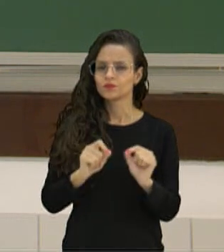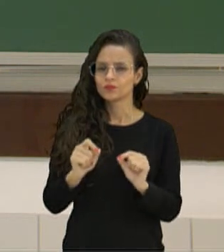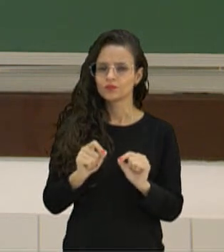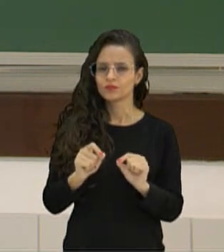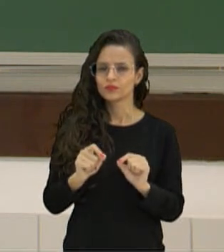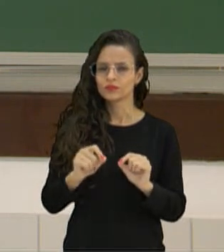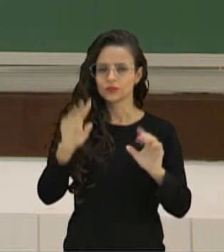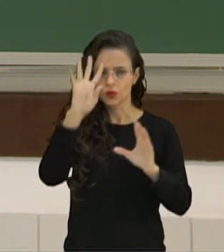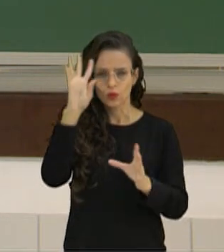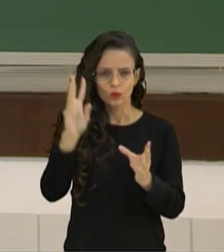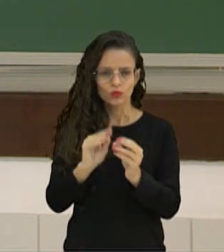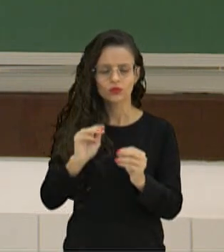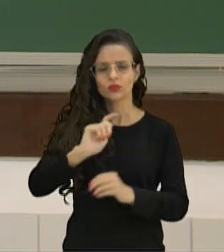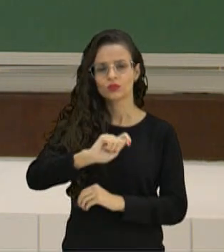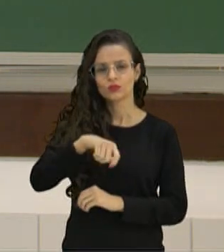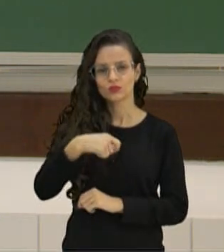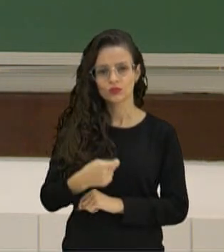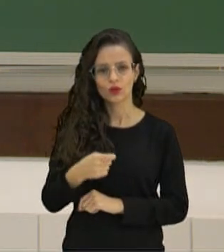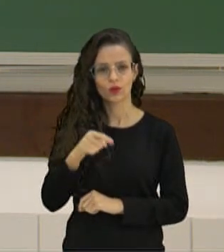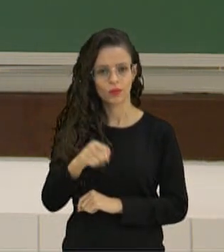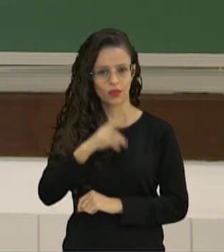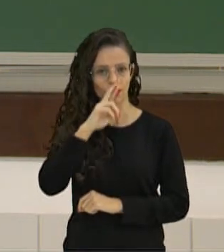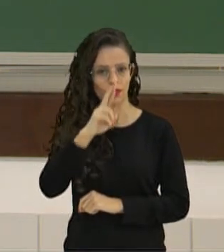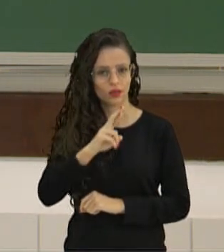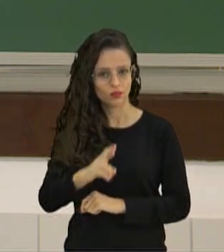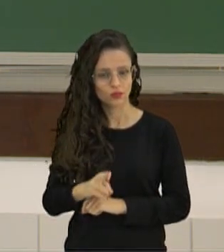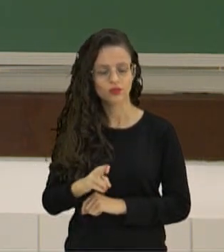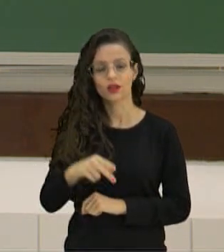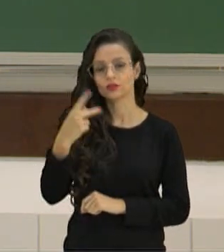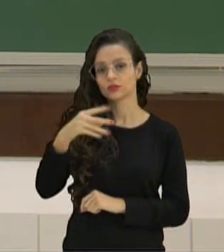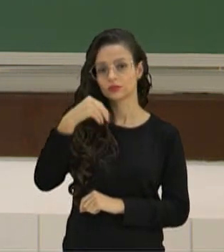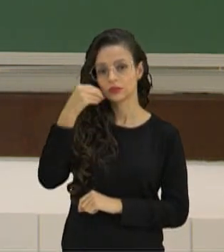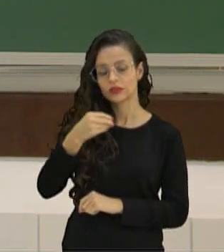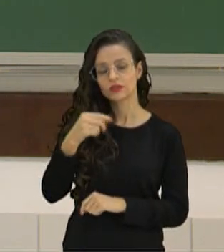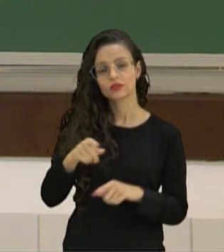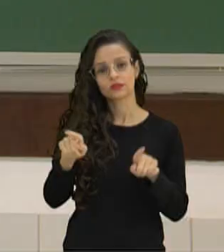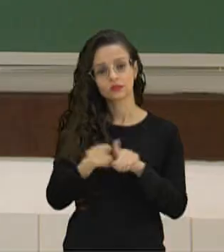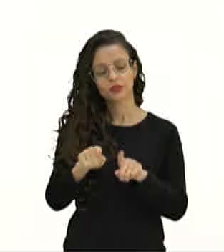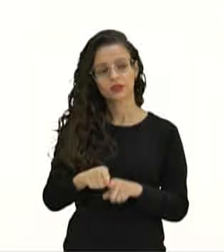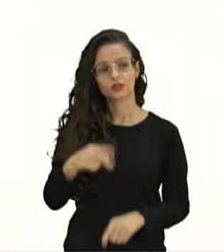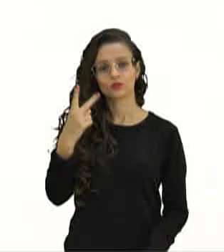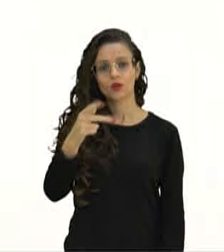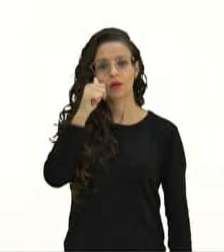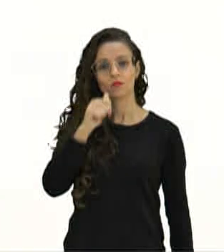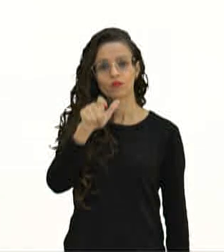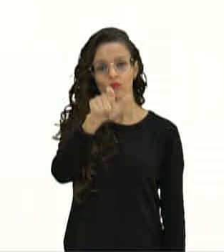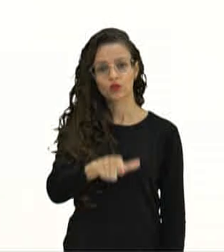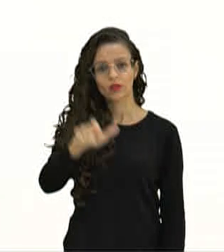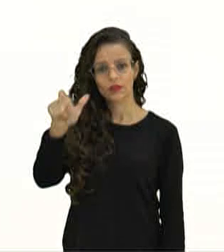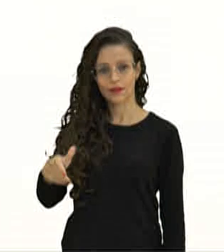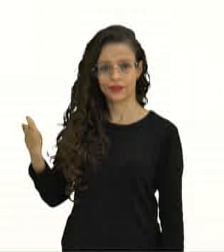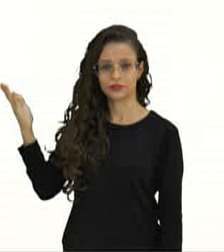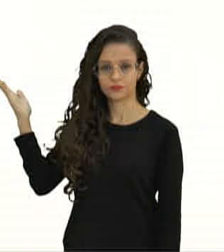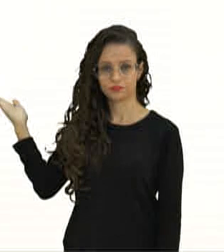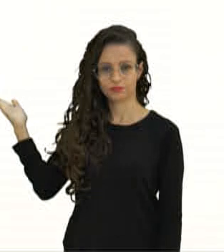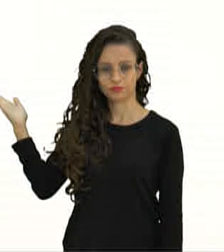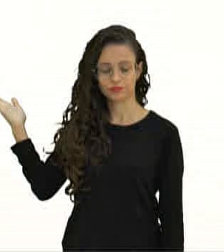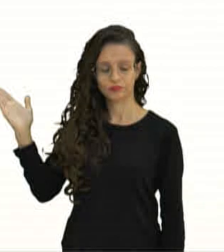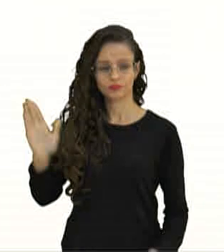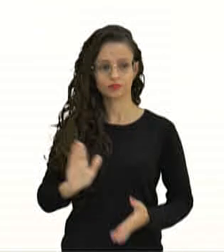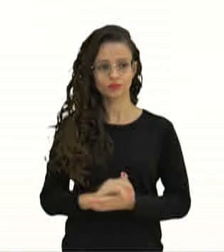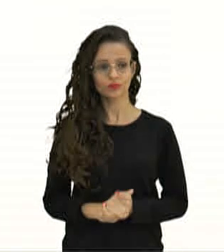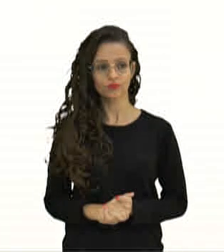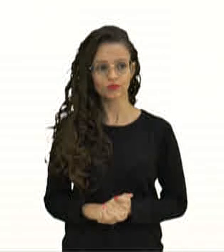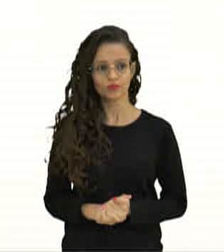nas conclusões sobre os resultados da sua experiência, eu trouxe aqui duas mulheres, a Emanuele e a